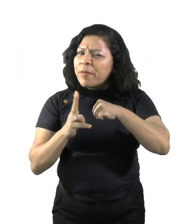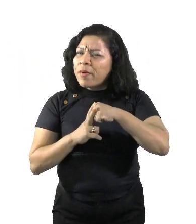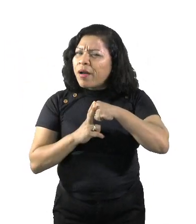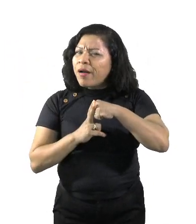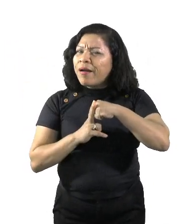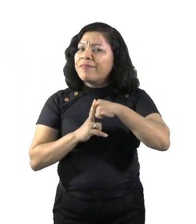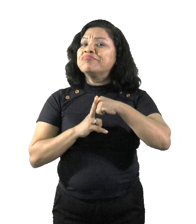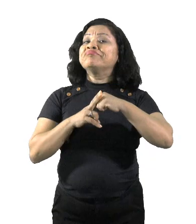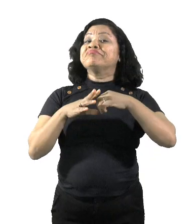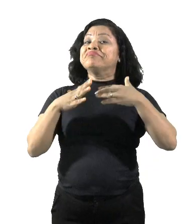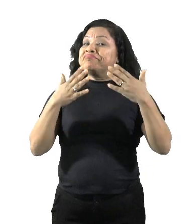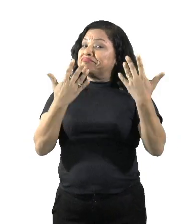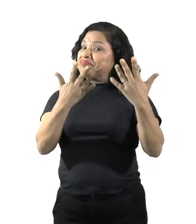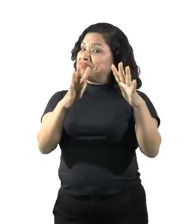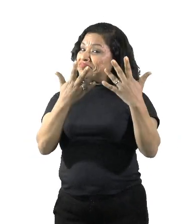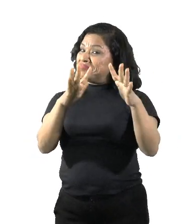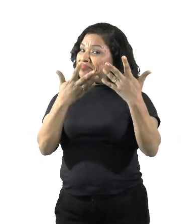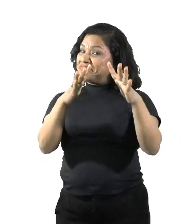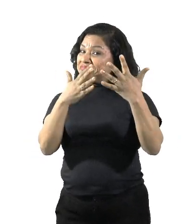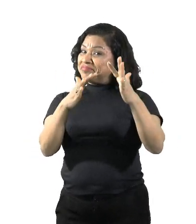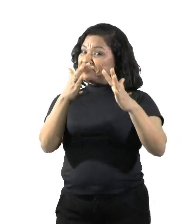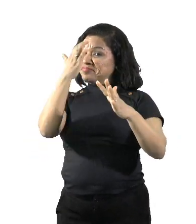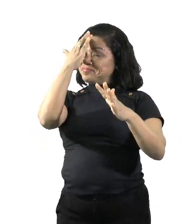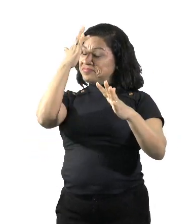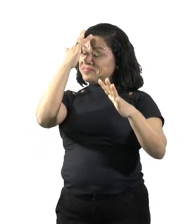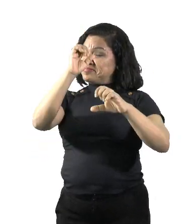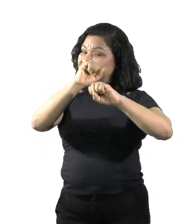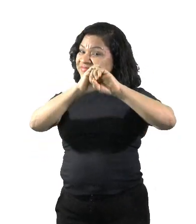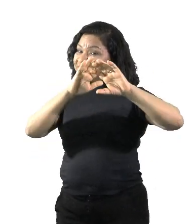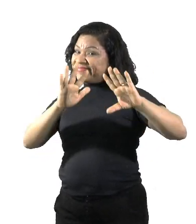Muito bem, mentes brilhantes.